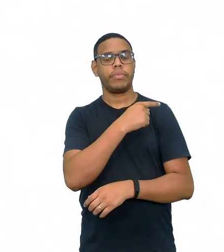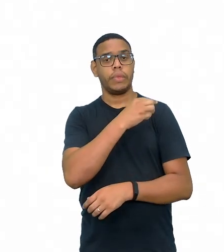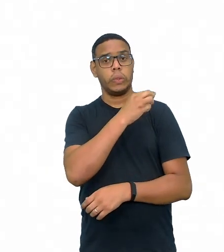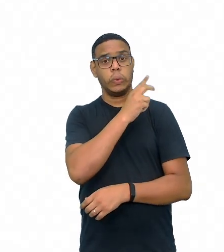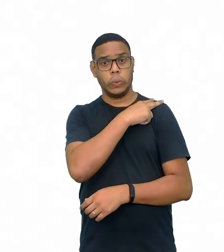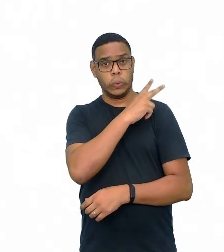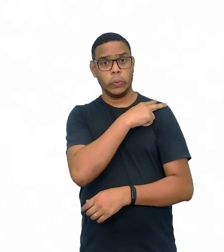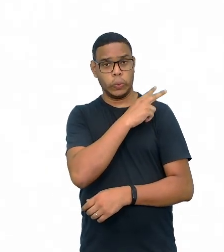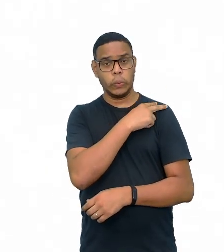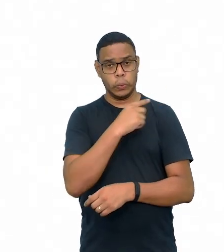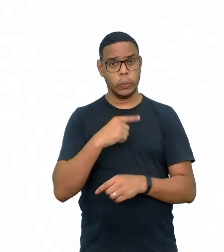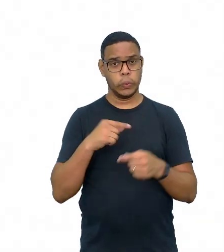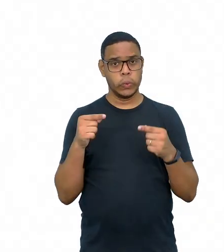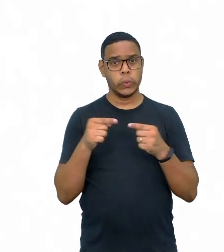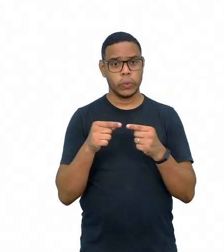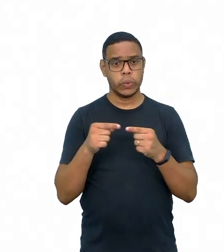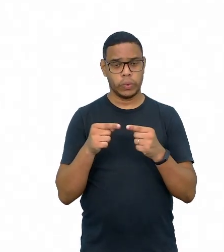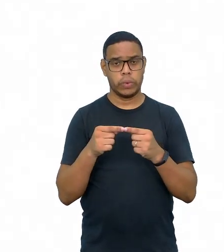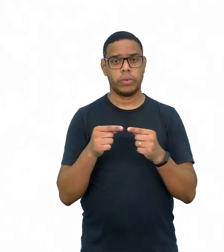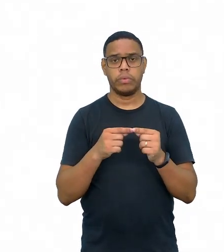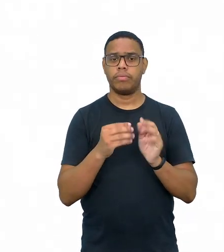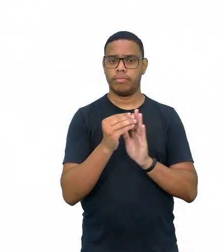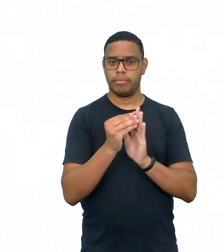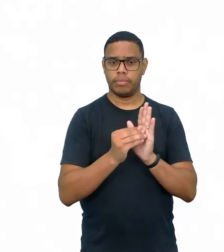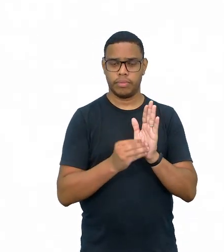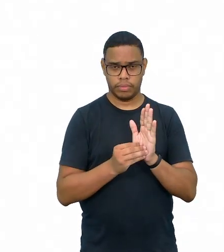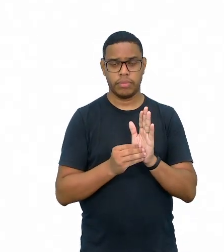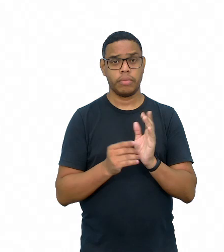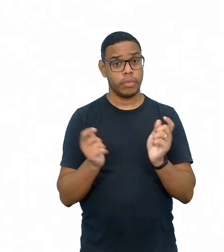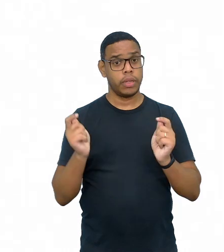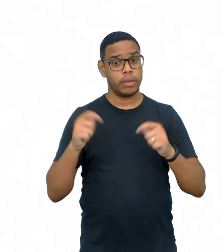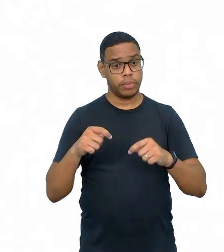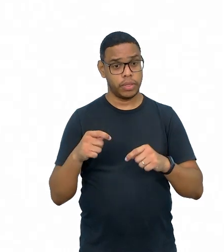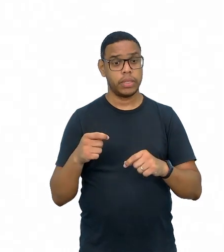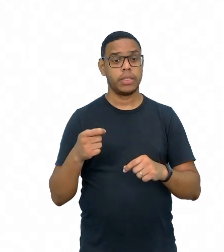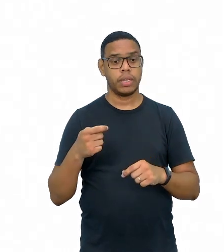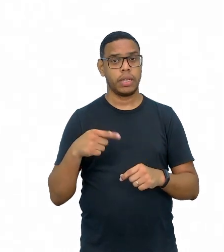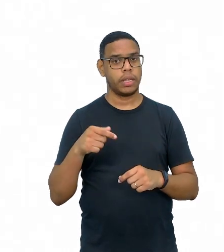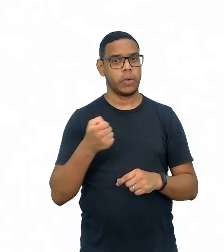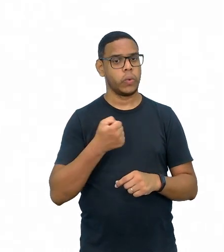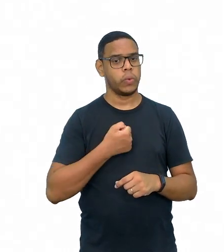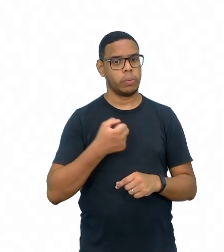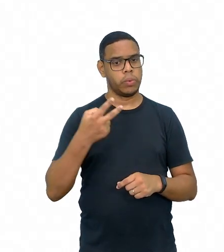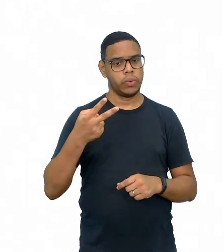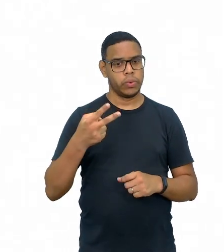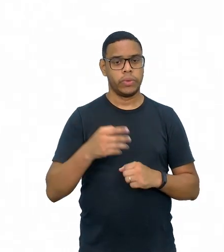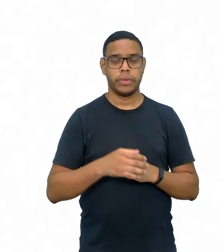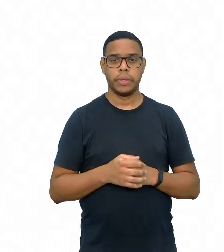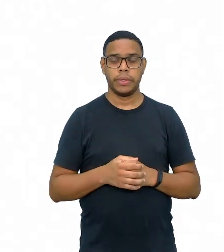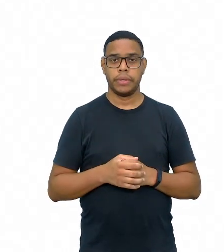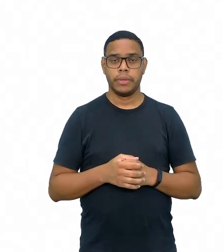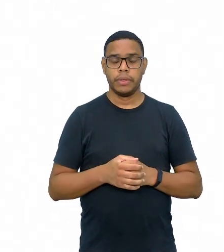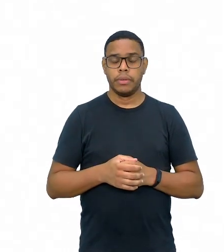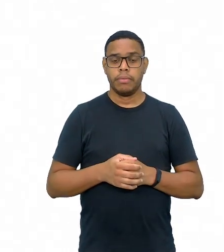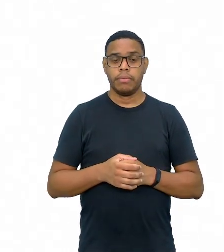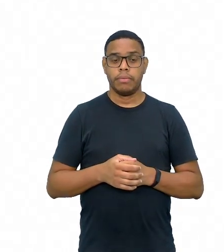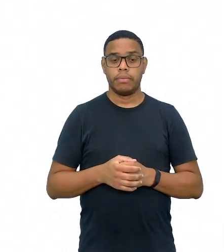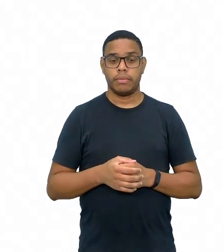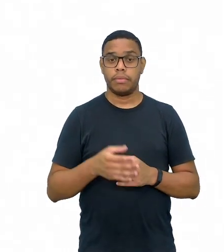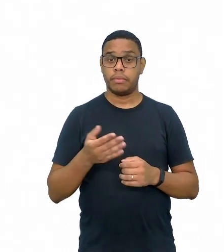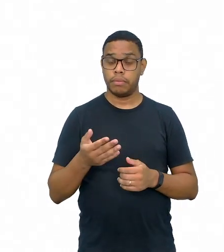está aí na BNCC, já é uma habilidade do ensino médio, tá? Então, nós temos